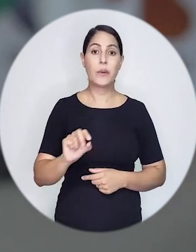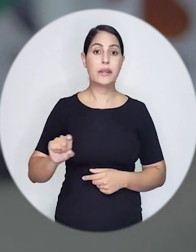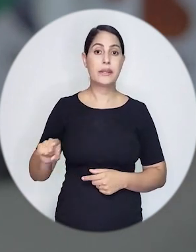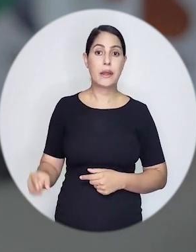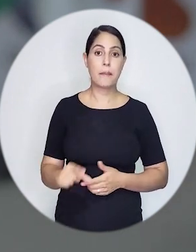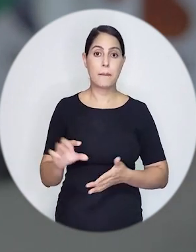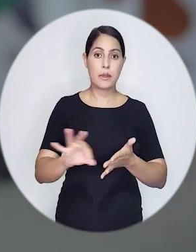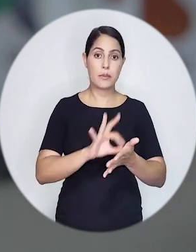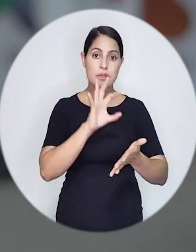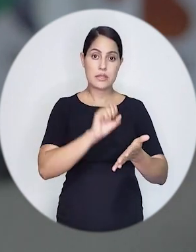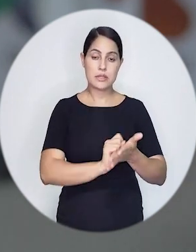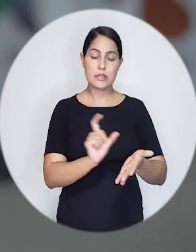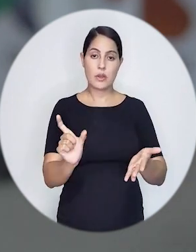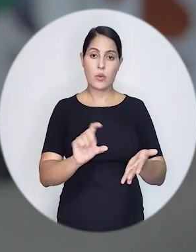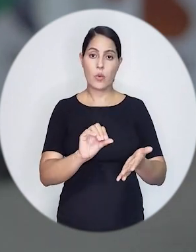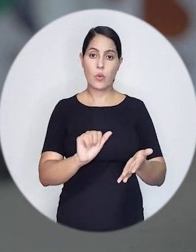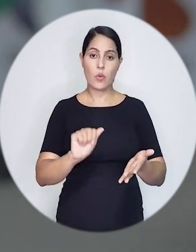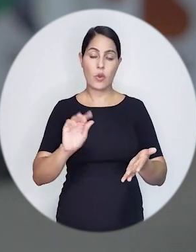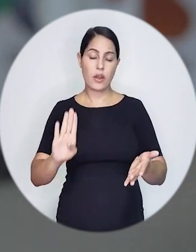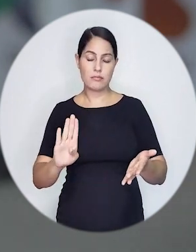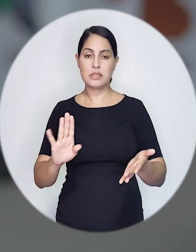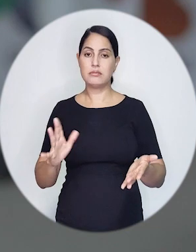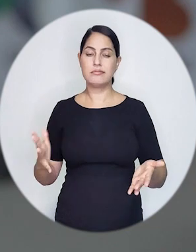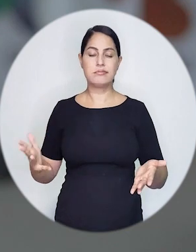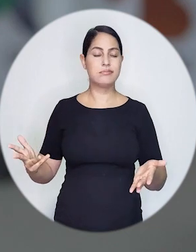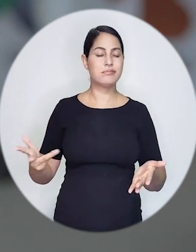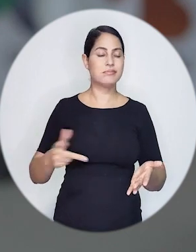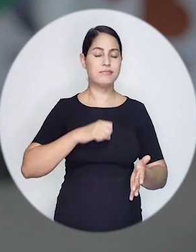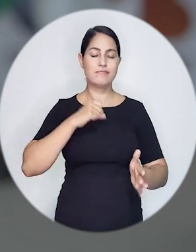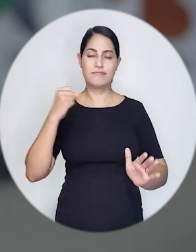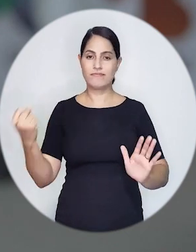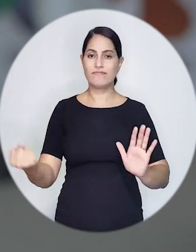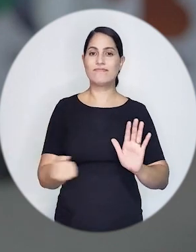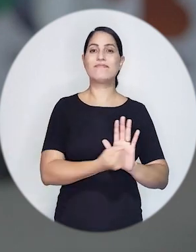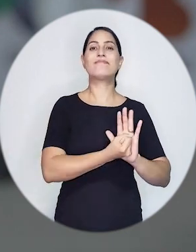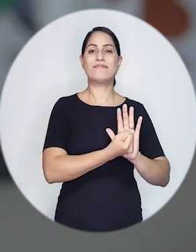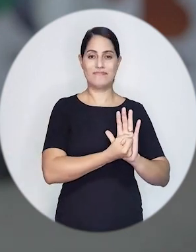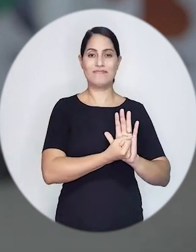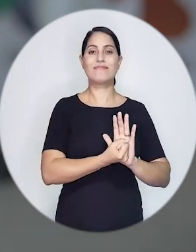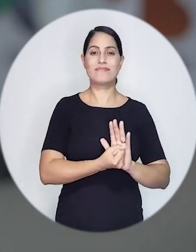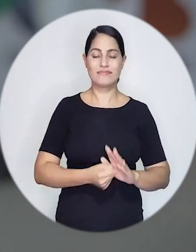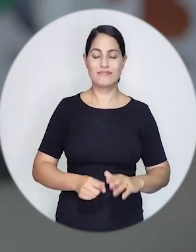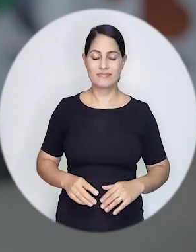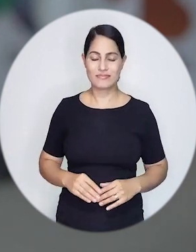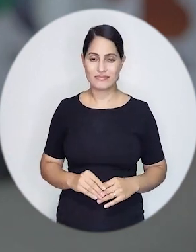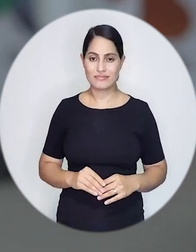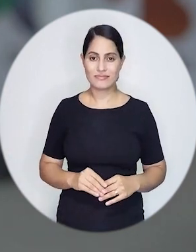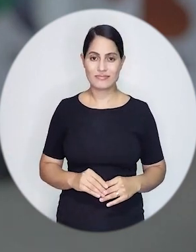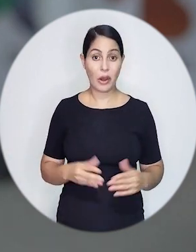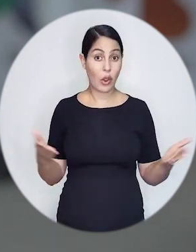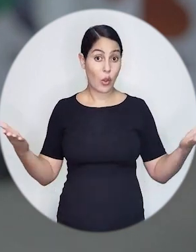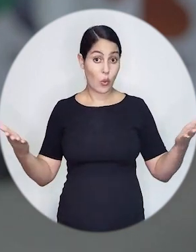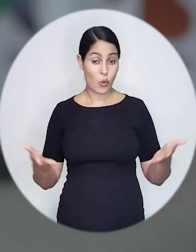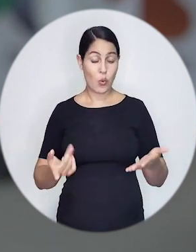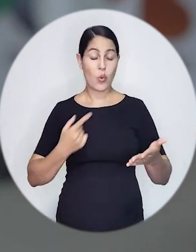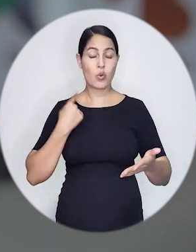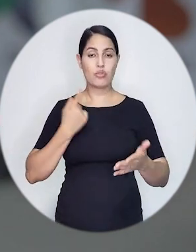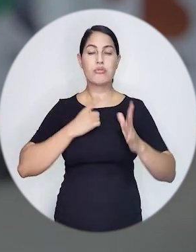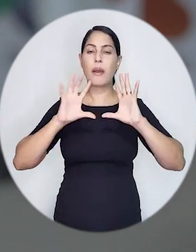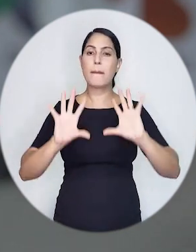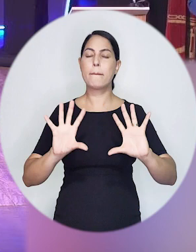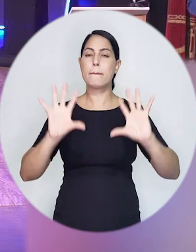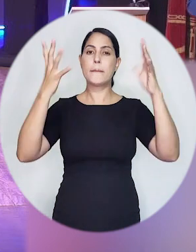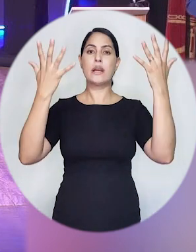Ceará ultrapassou o número de 50 mil inscrições em seu cadastro. O feito é considerado mais um marco na história